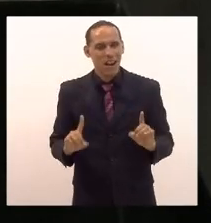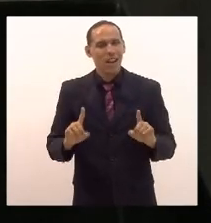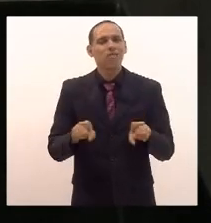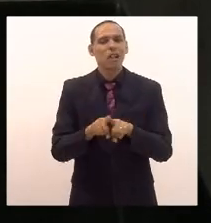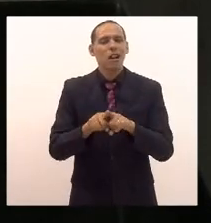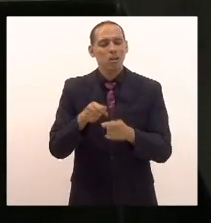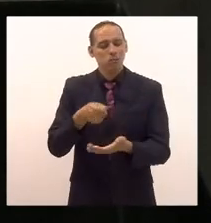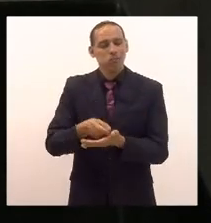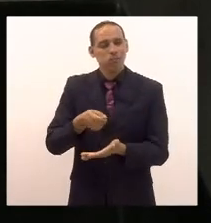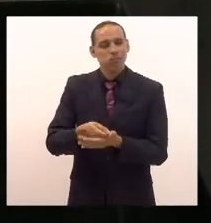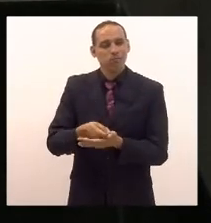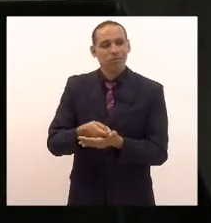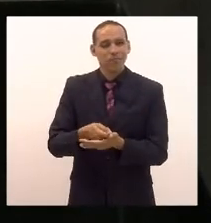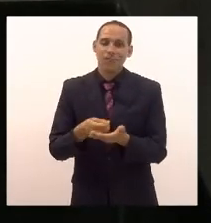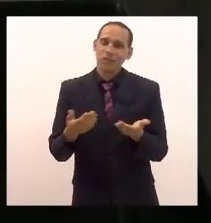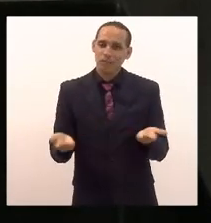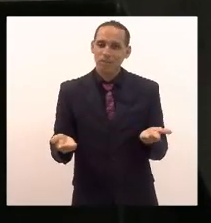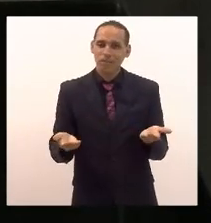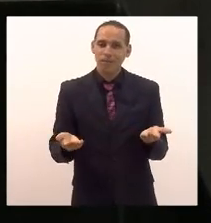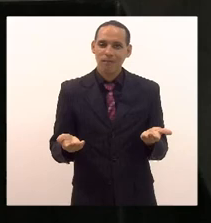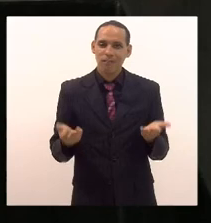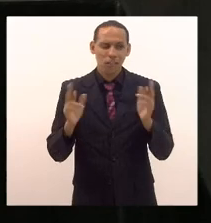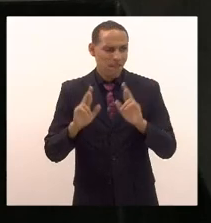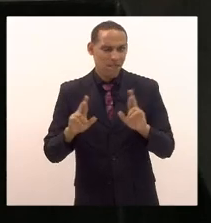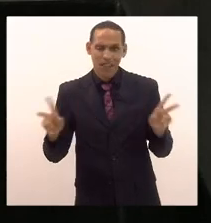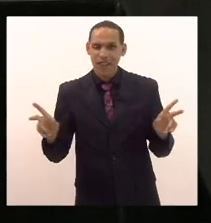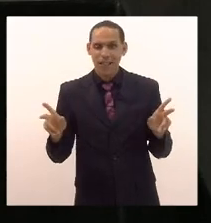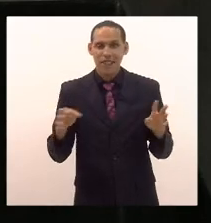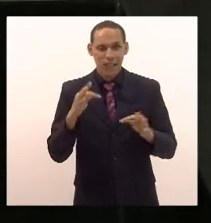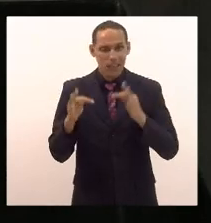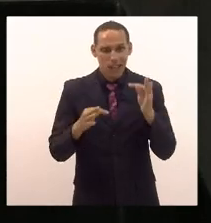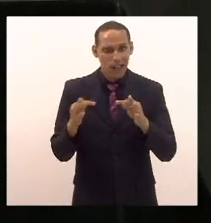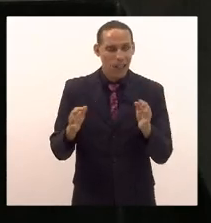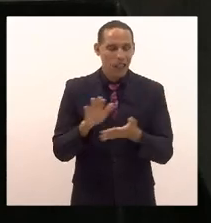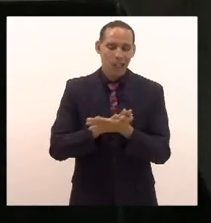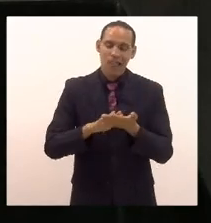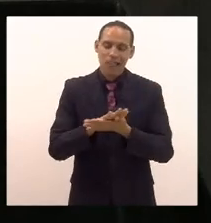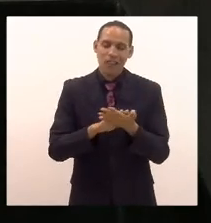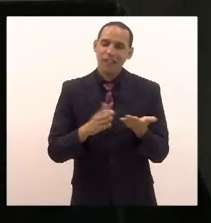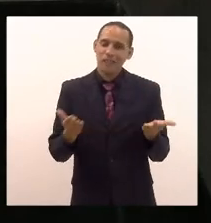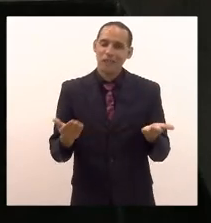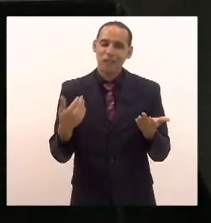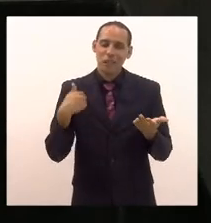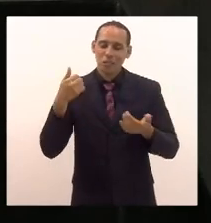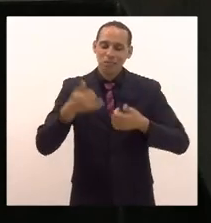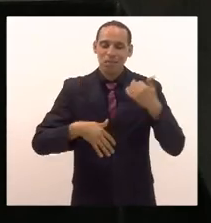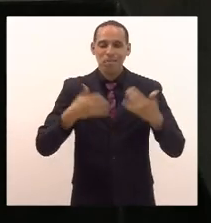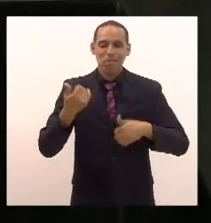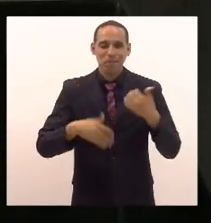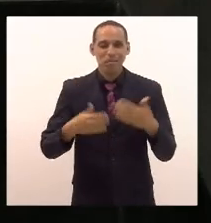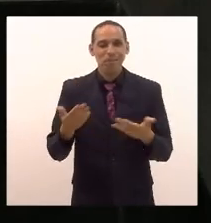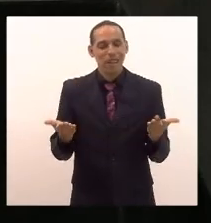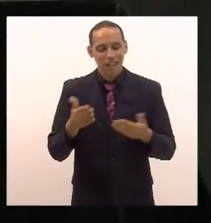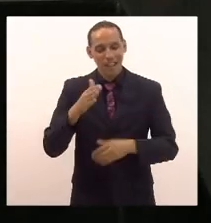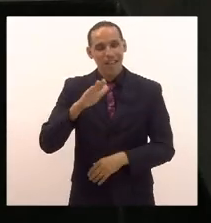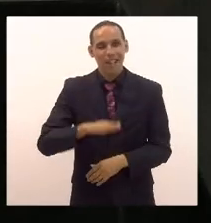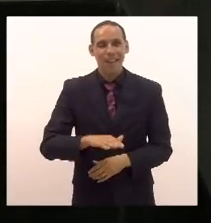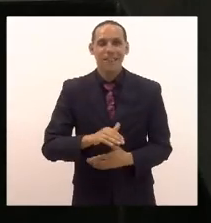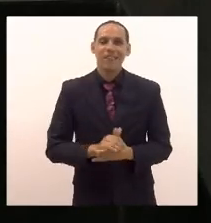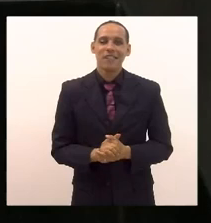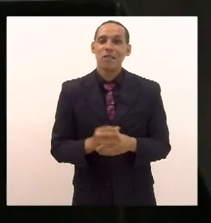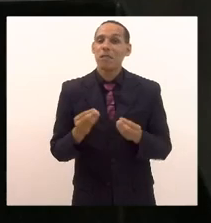obrigações e não não havendo diferença de tratamento então eram essas as minhas palavras na tarde de hoje